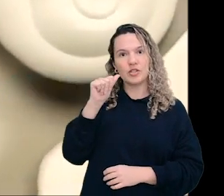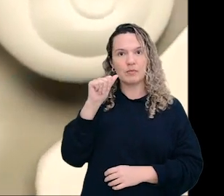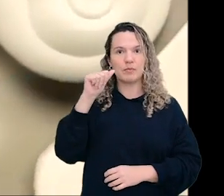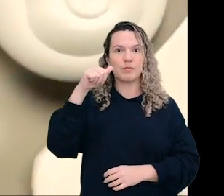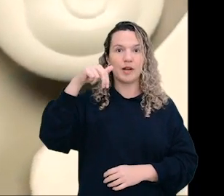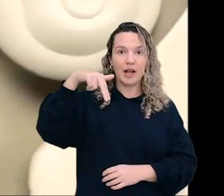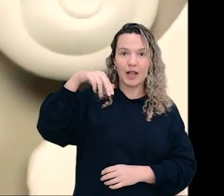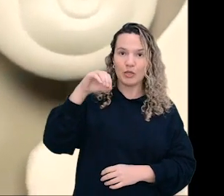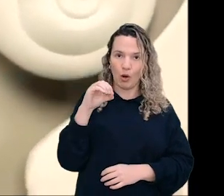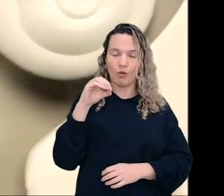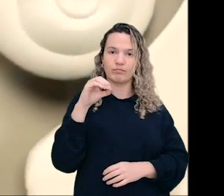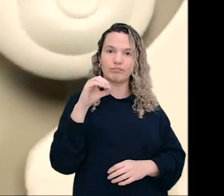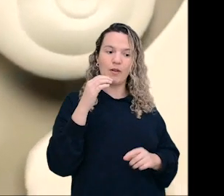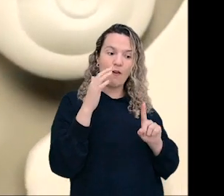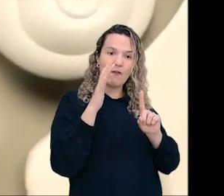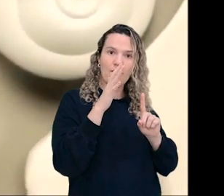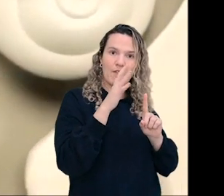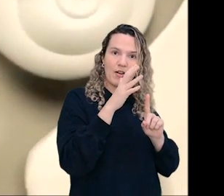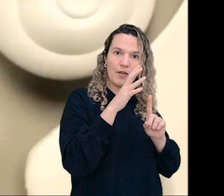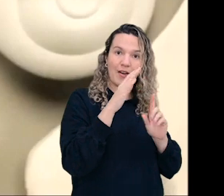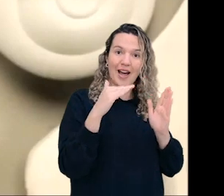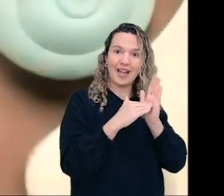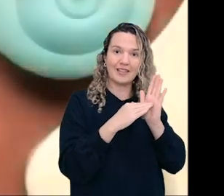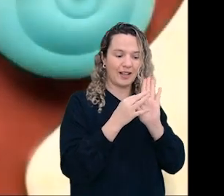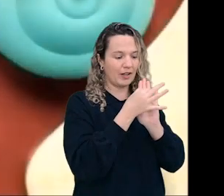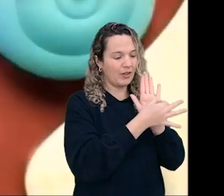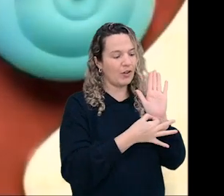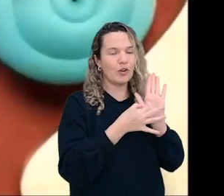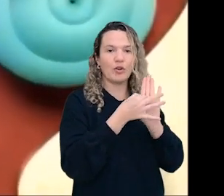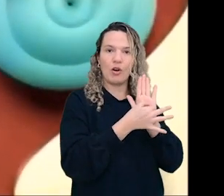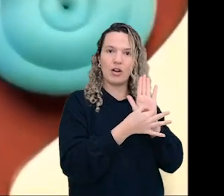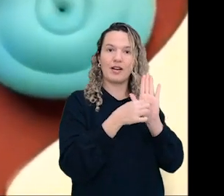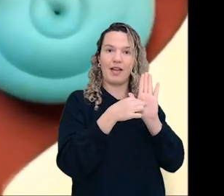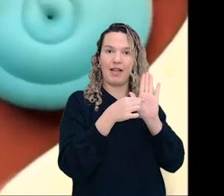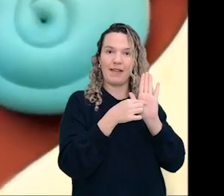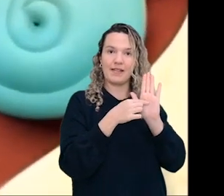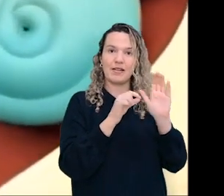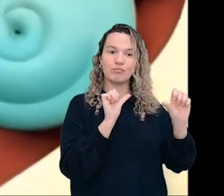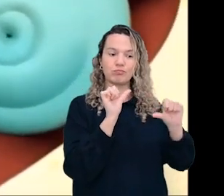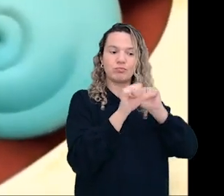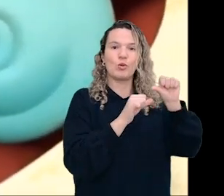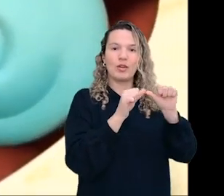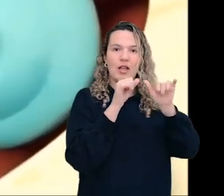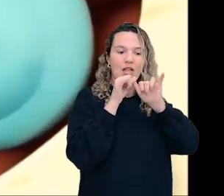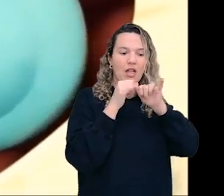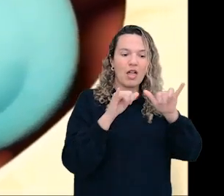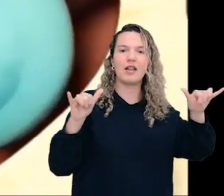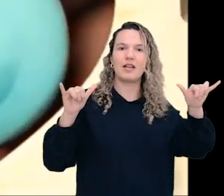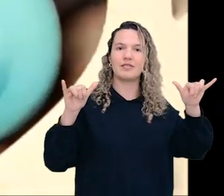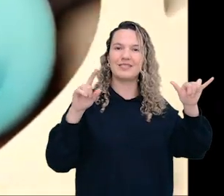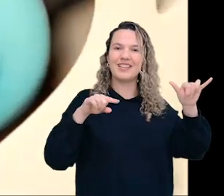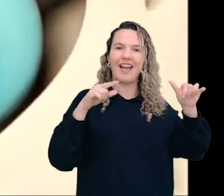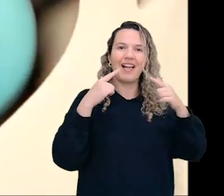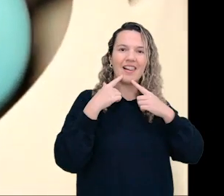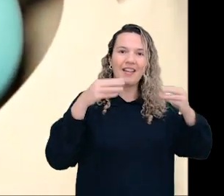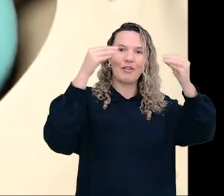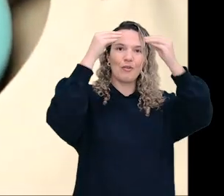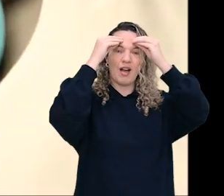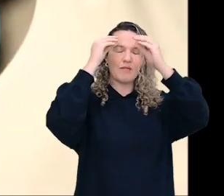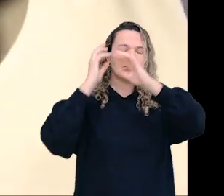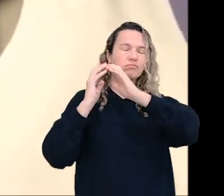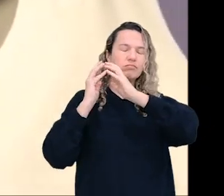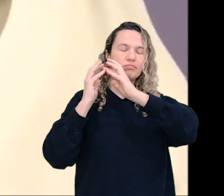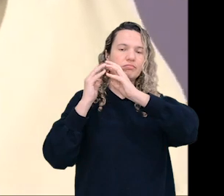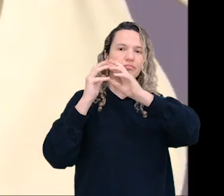ao tímpano, enviando então essa vibração para a cóclea. Na cóclea, essa vibração é transformada